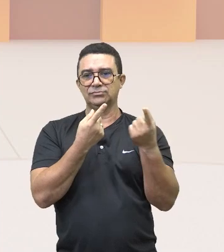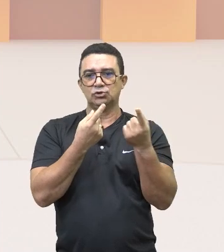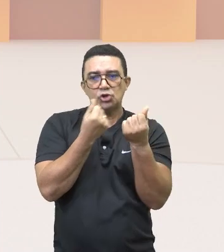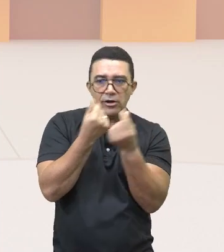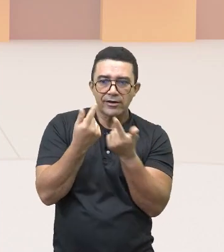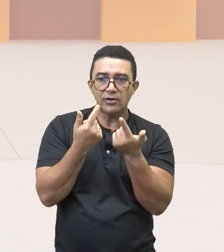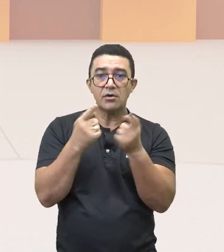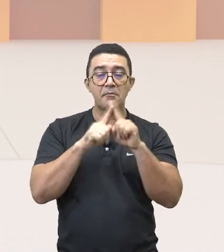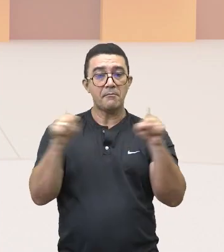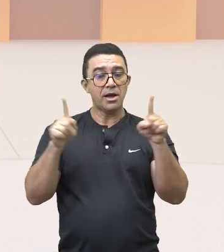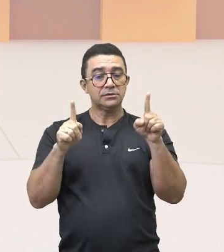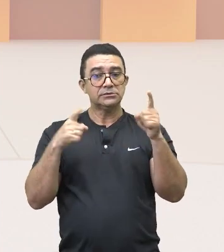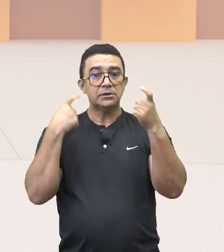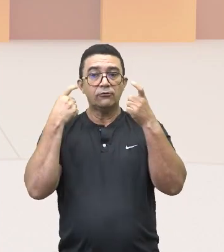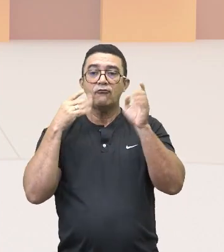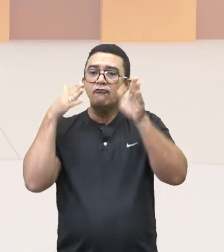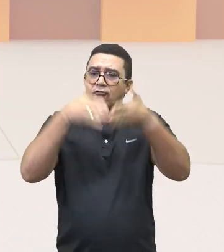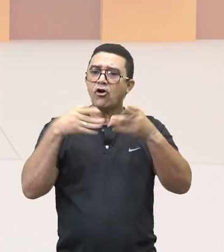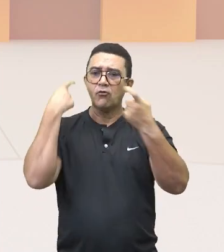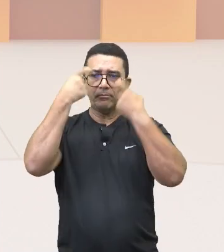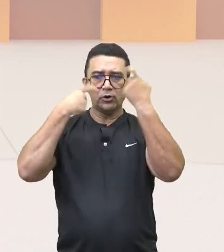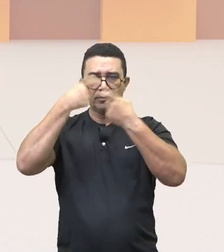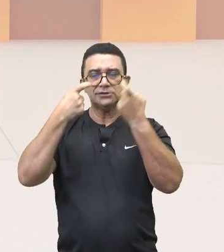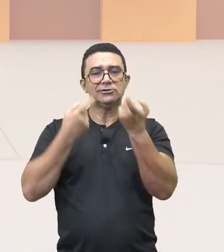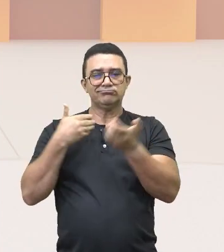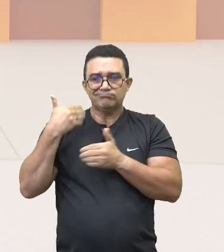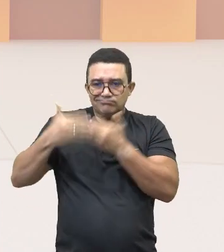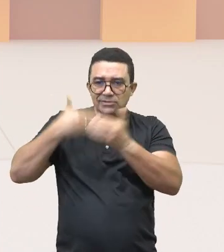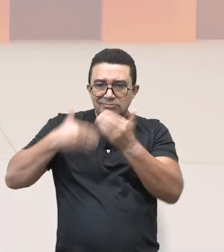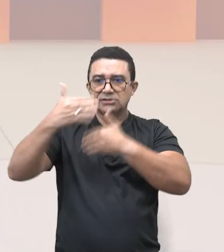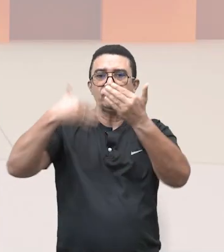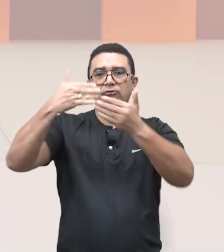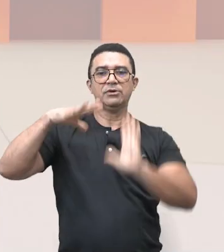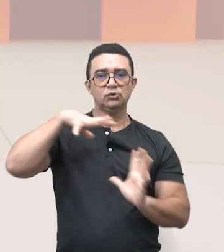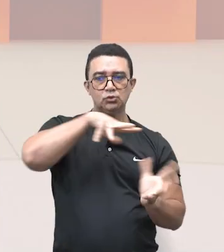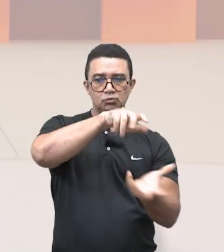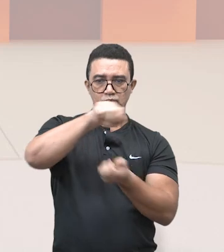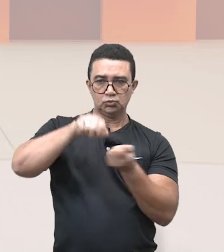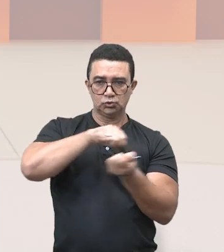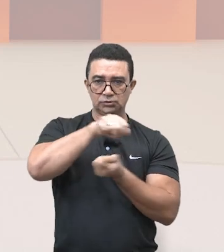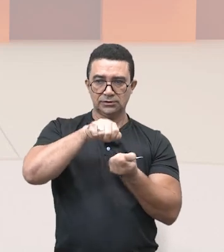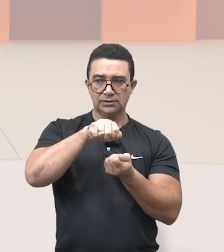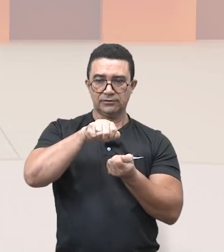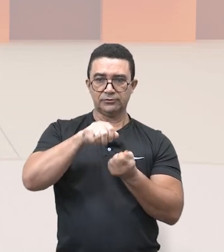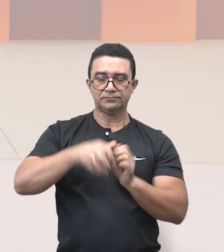mas com uma preocupação com o desenvolvimento sustentável.